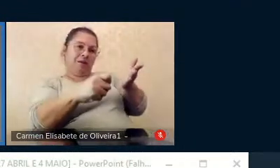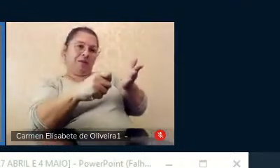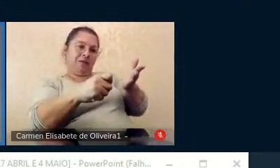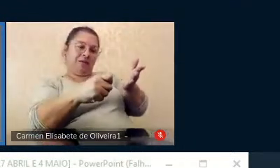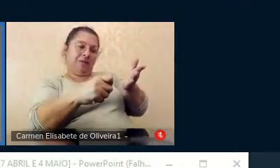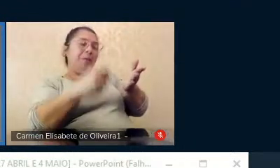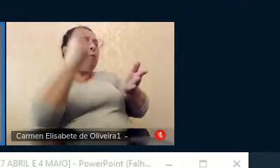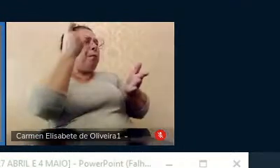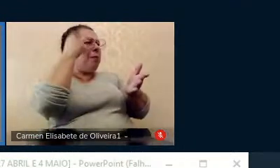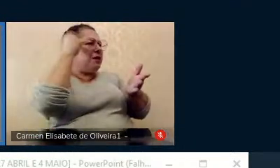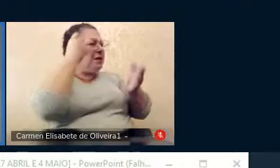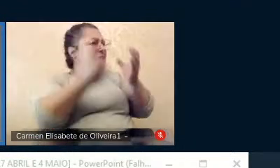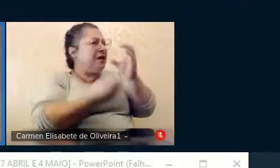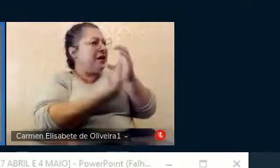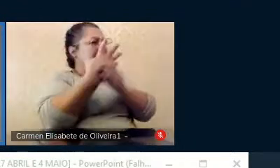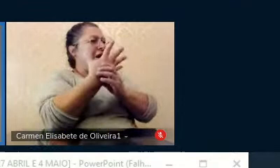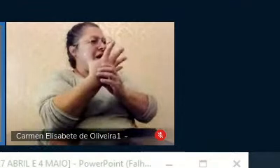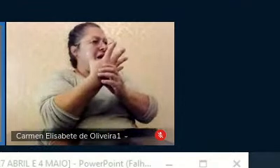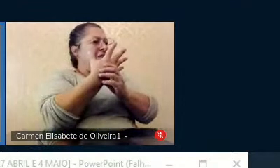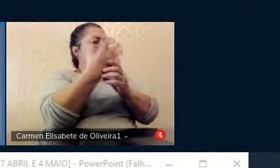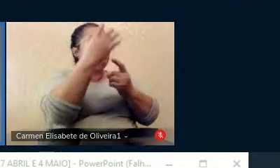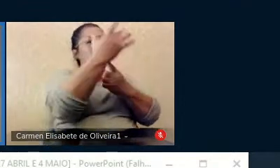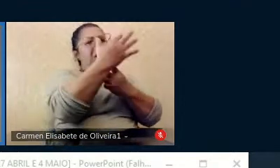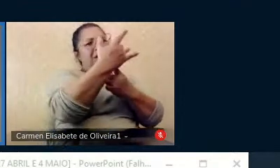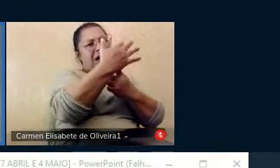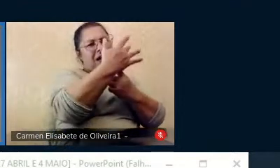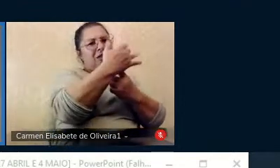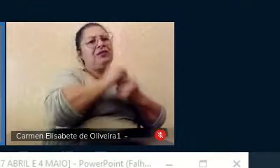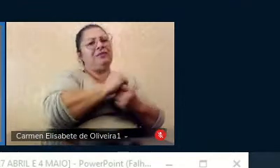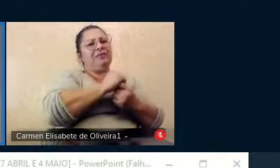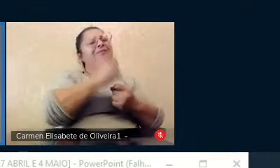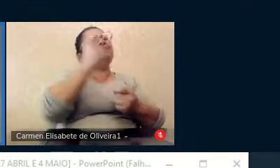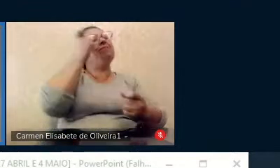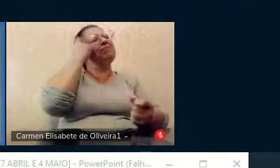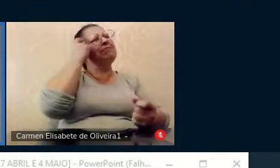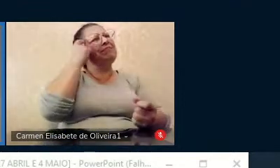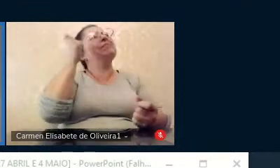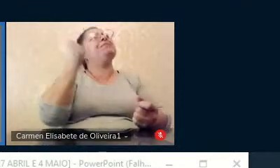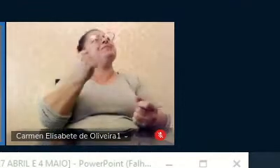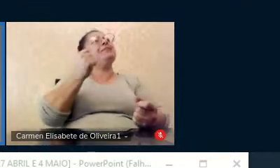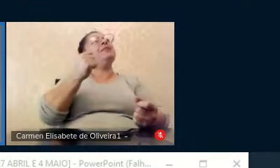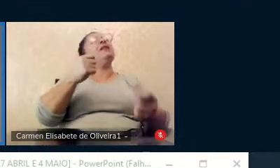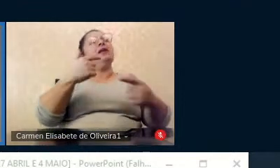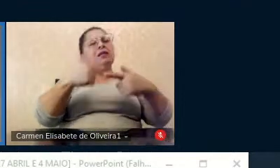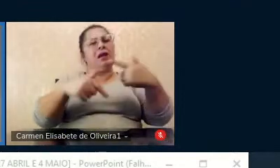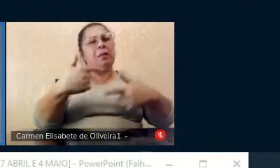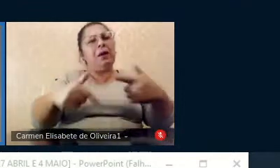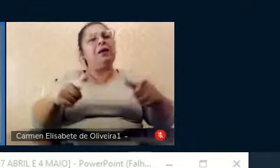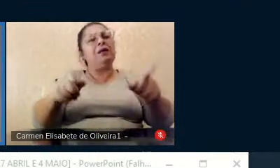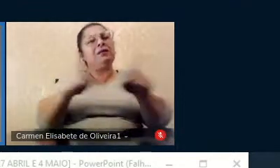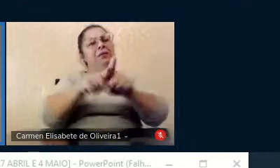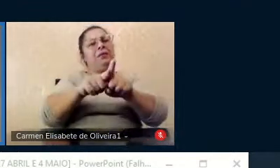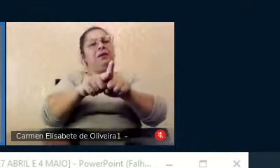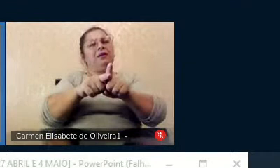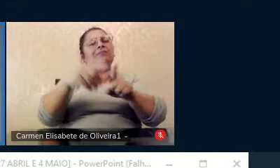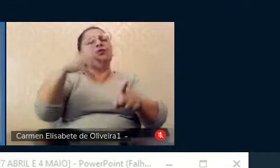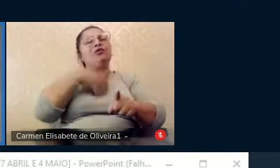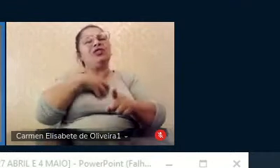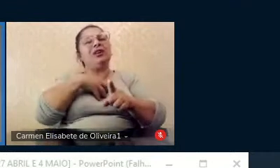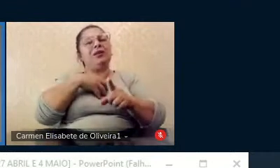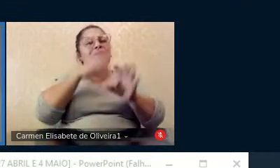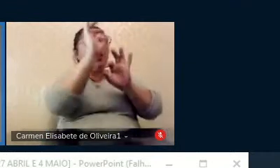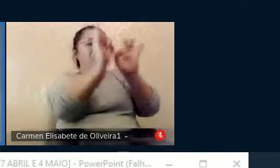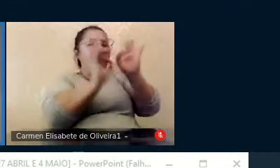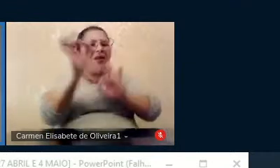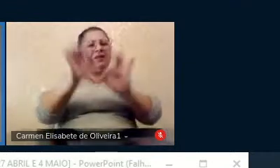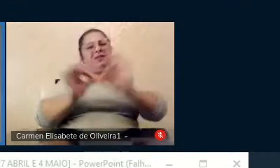de arte. É uma coisa bem direcionada, uma coisa bem pensada. Ele trabalha bastante com a função estética no